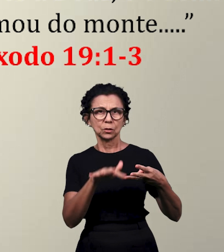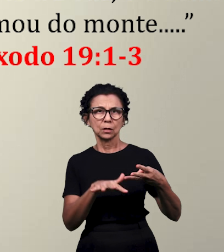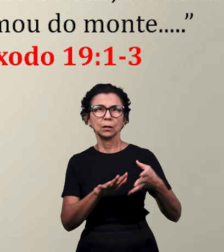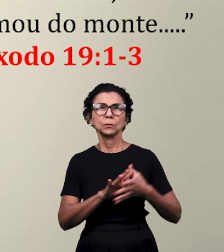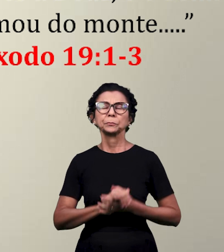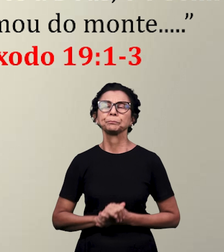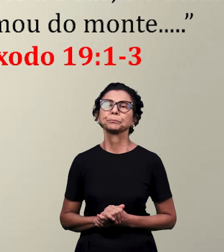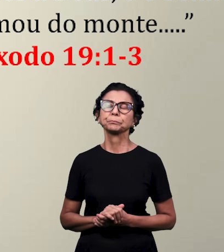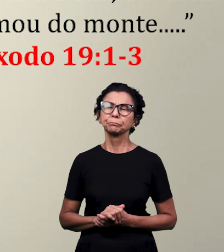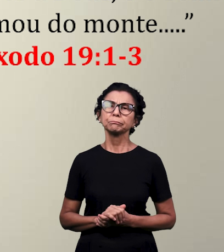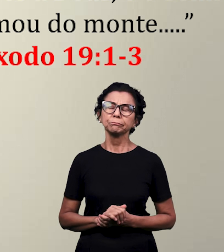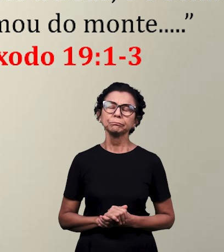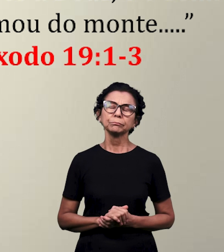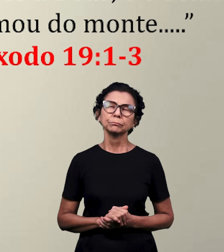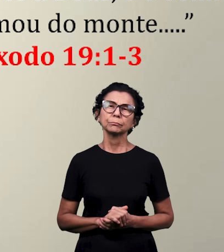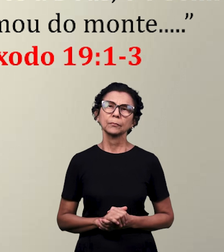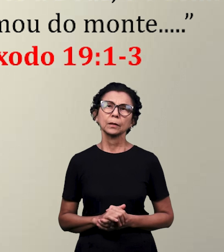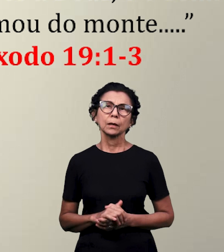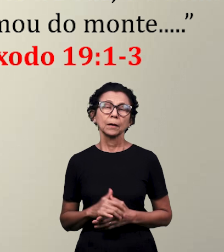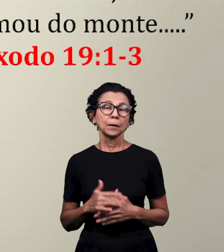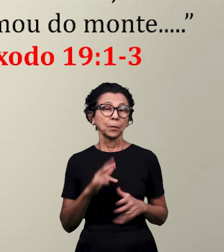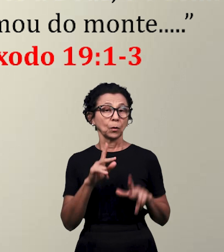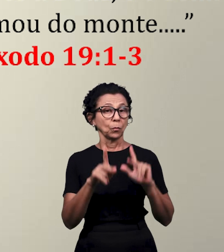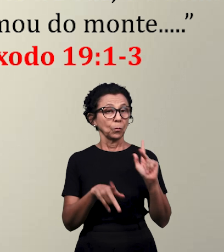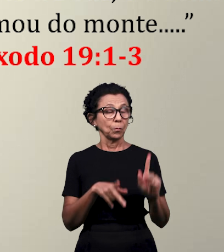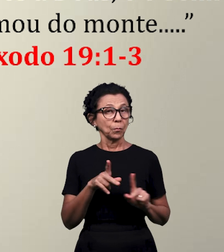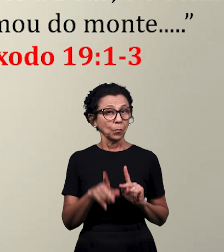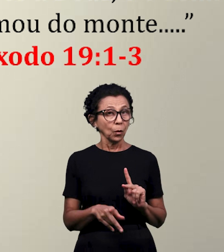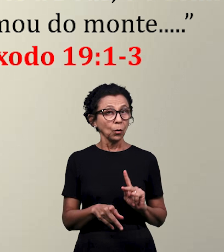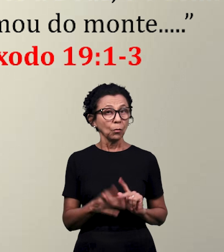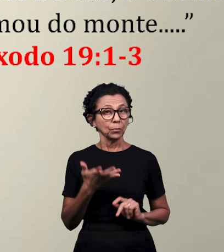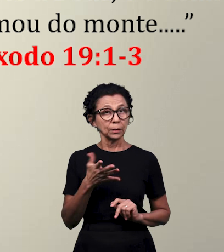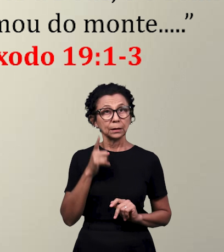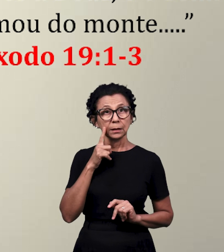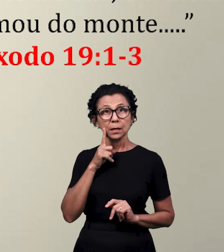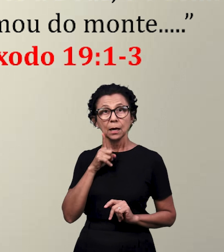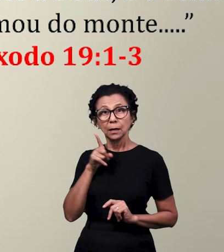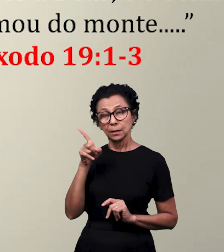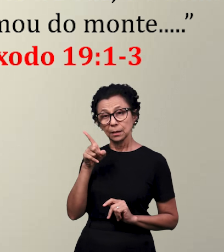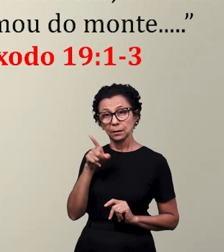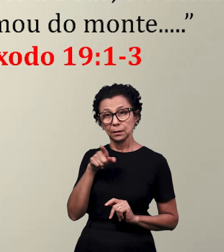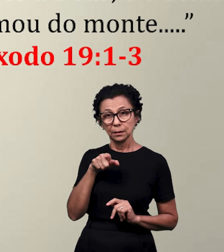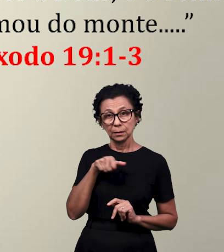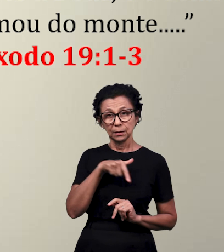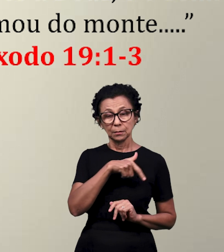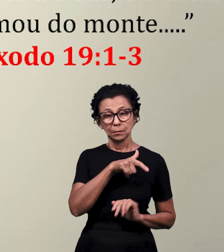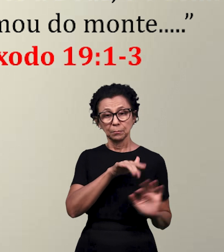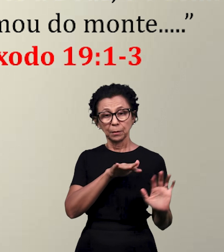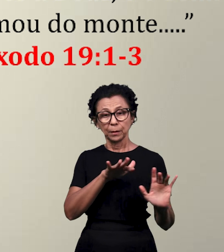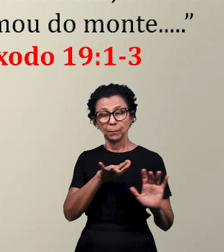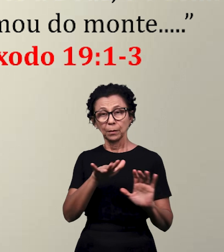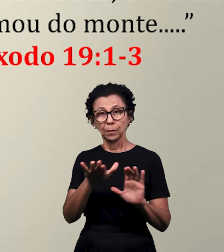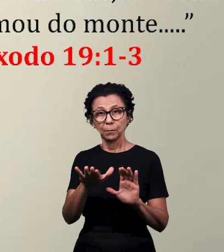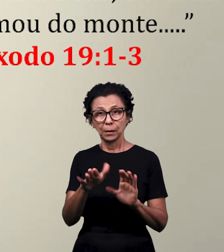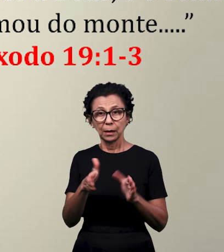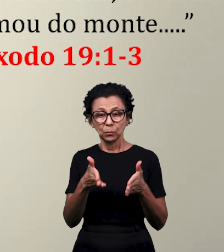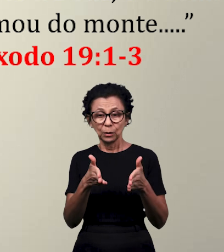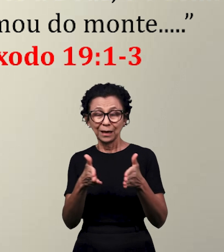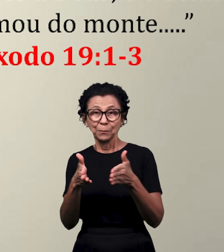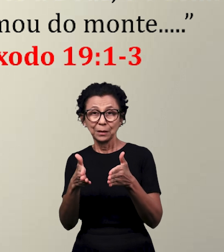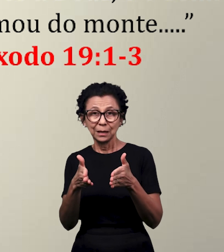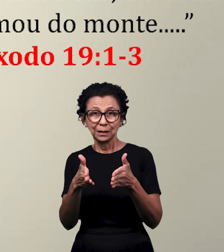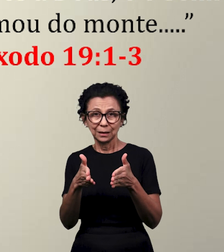A princípio, né, o projeto do povo seria atravessar por aqui para ir para Canaã, que era o caminho mais curto. Mas o